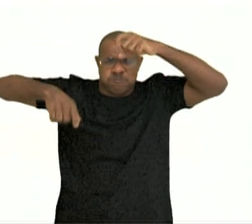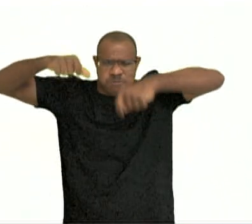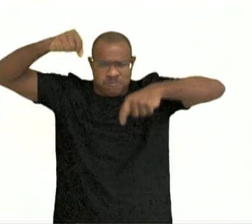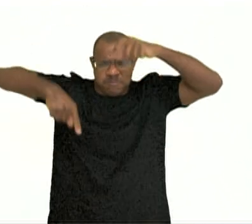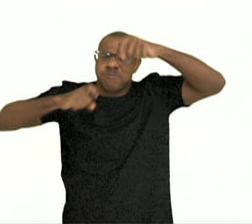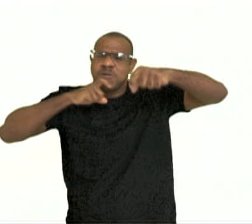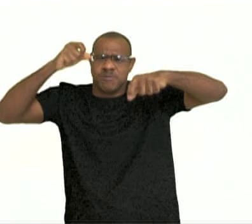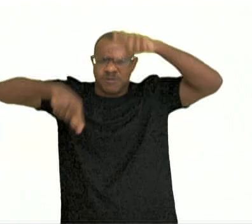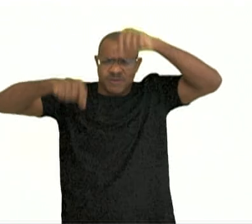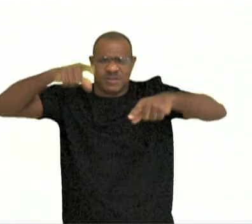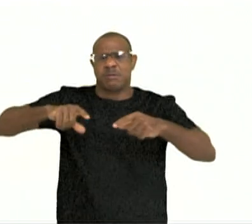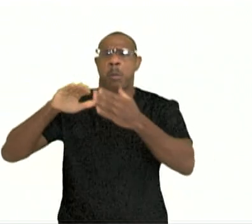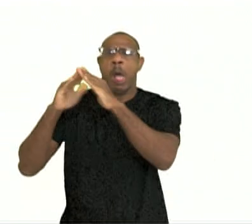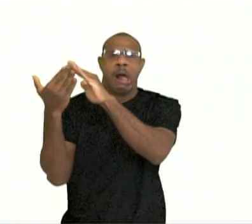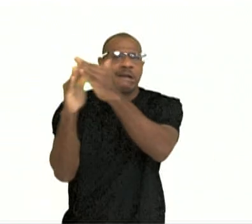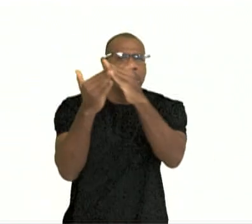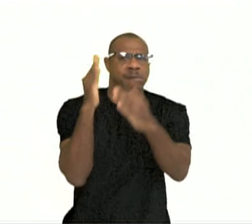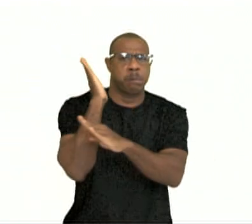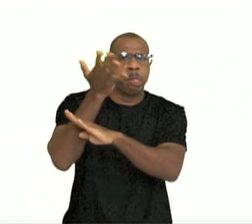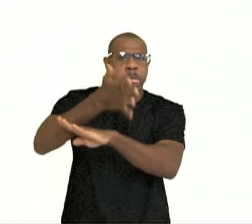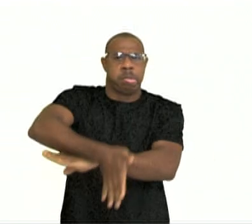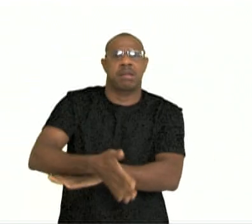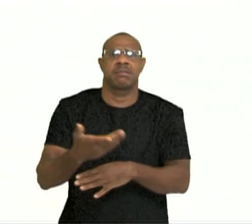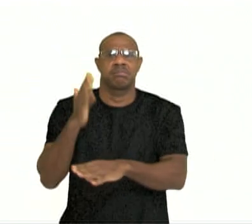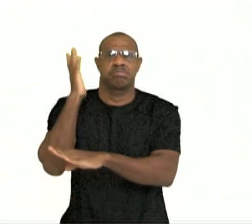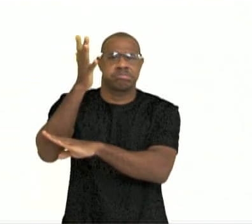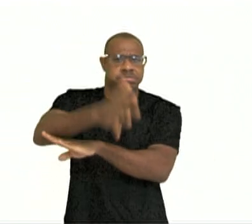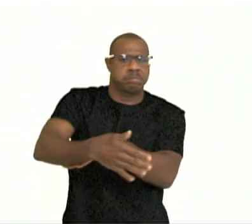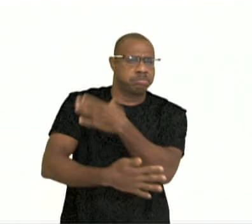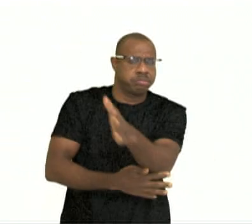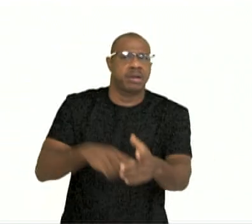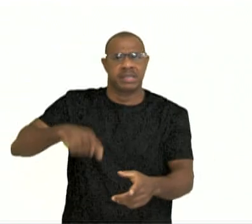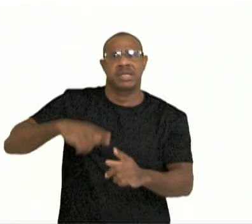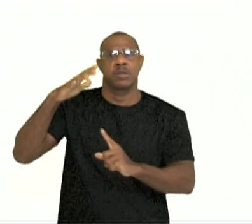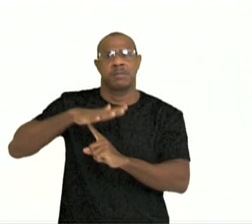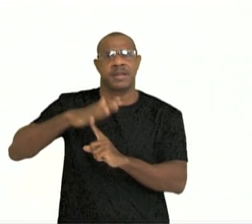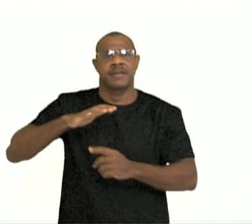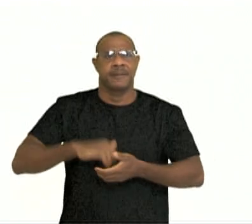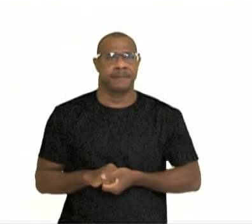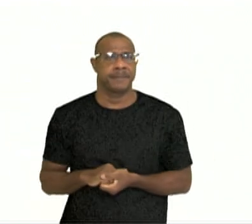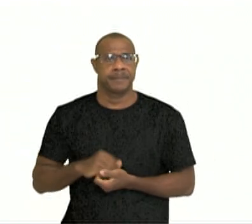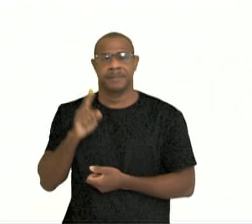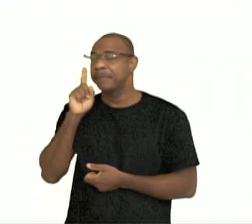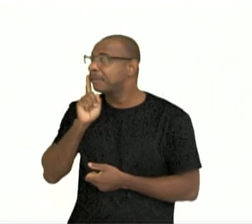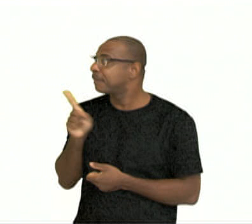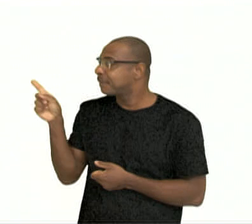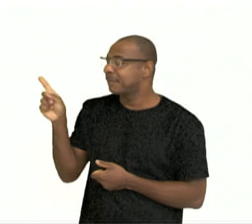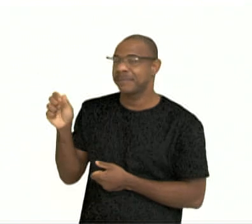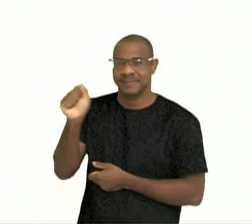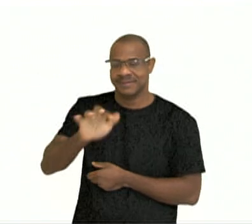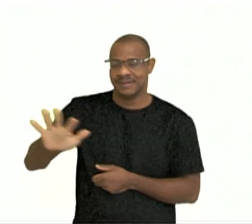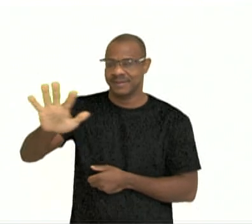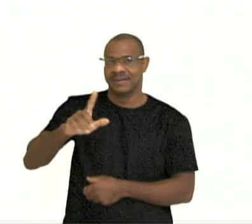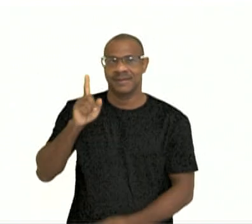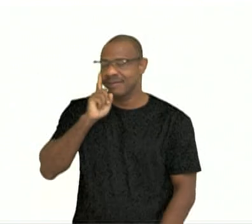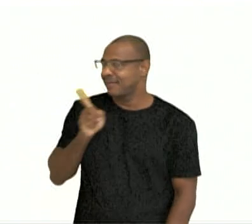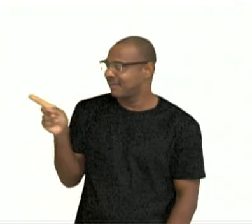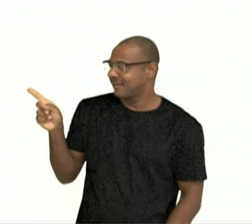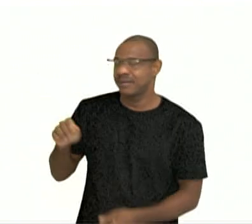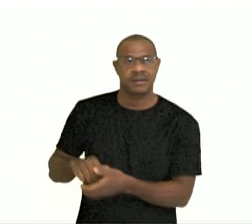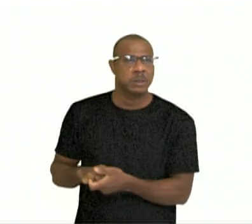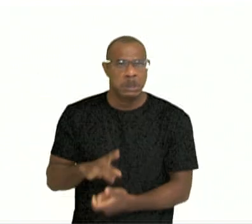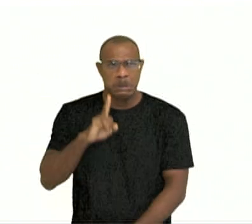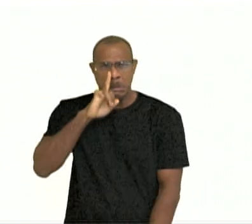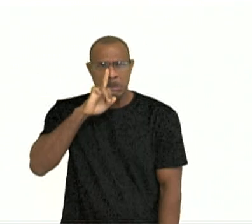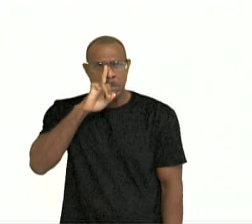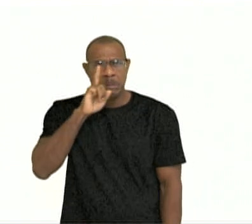cidades do Paraná. Aqui uma imagem que ajuda muito para você perceber a gravidade da notícia. Então